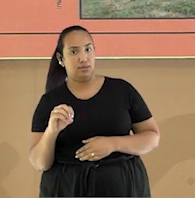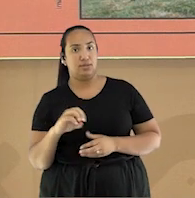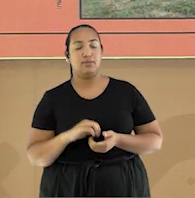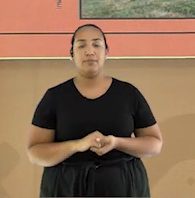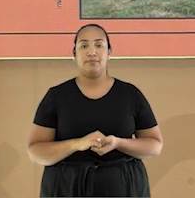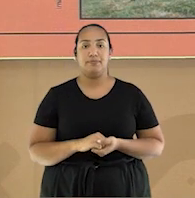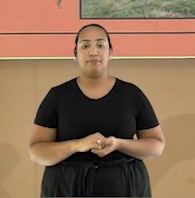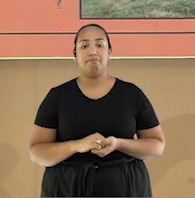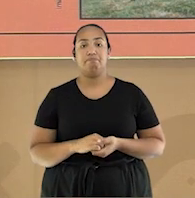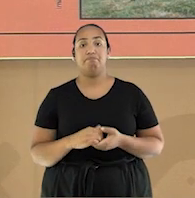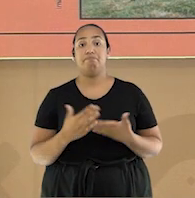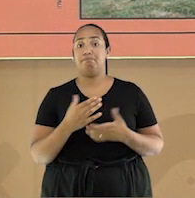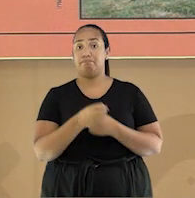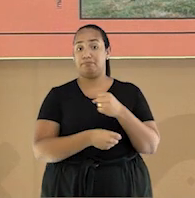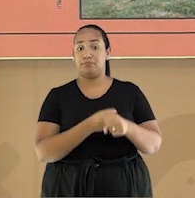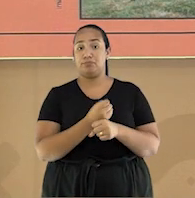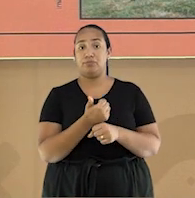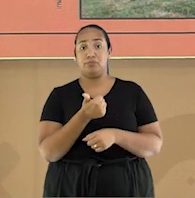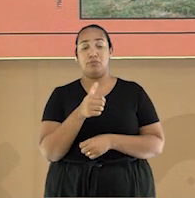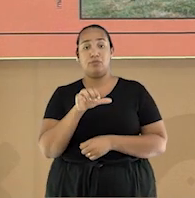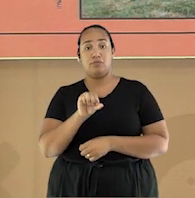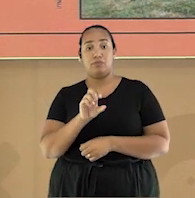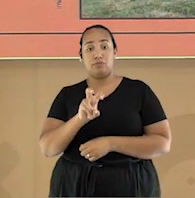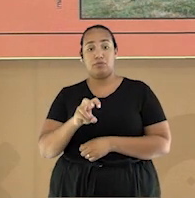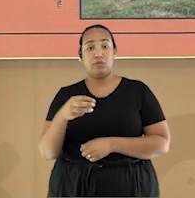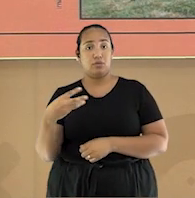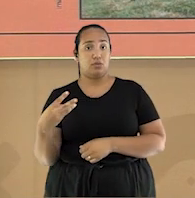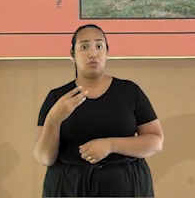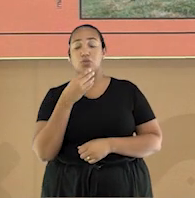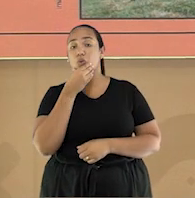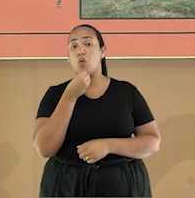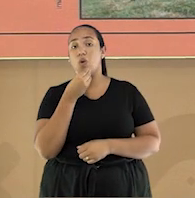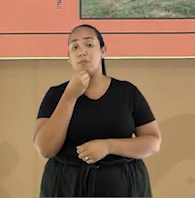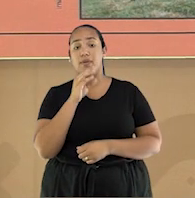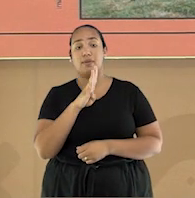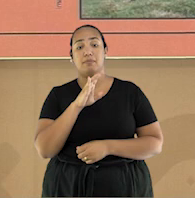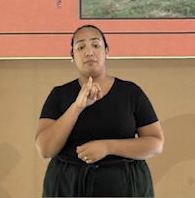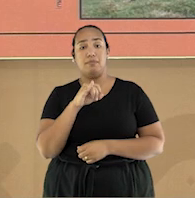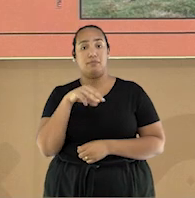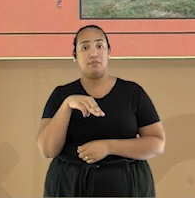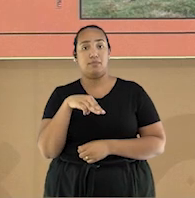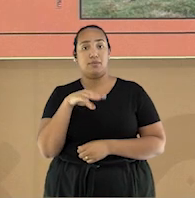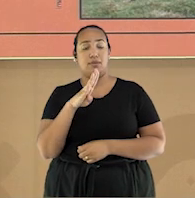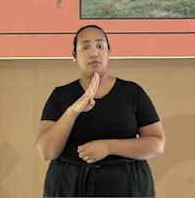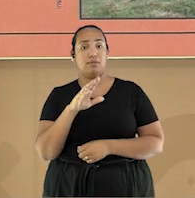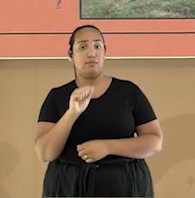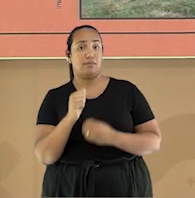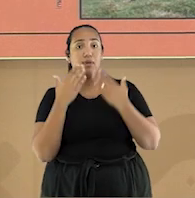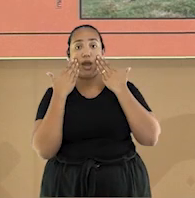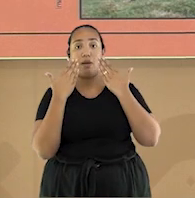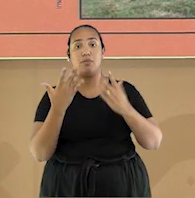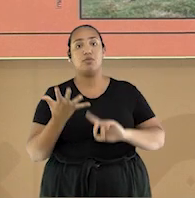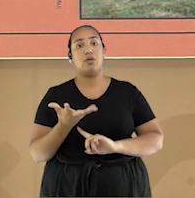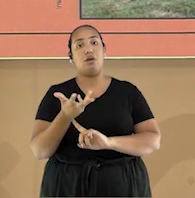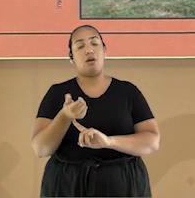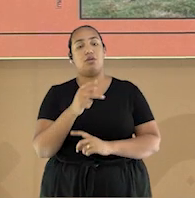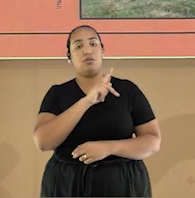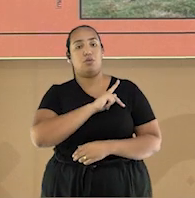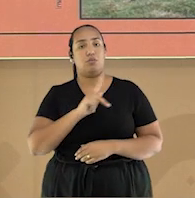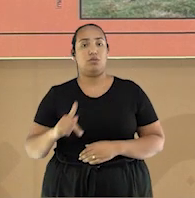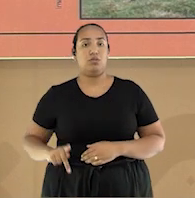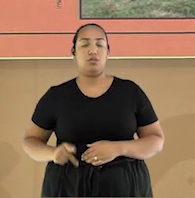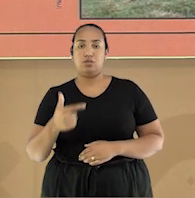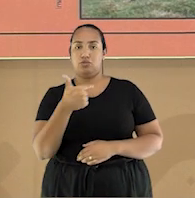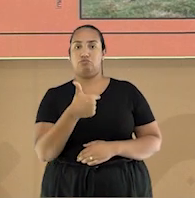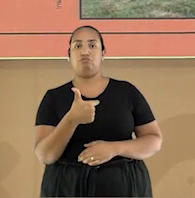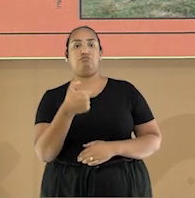Em 1953, o mestre Bimba representou ou apresentou a arte ao então presidente